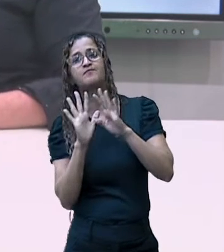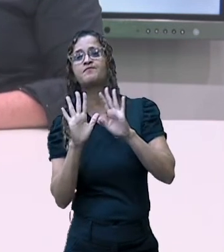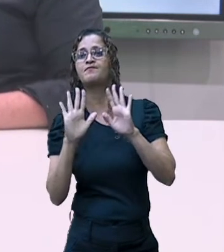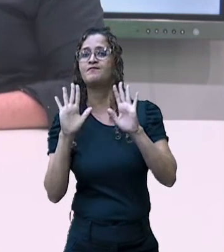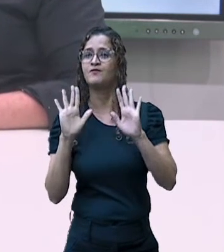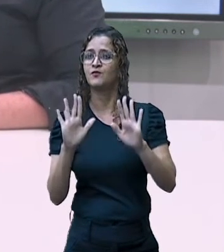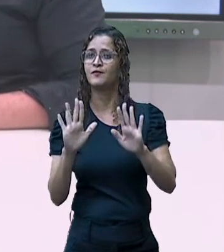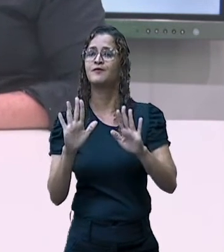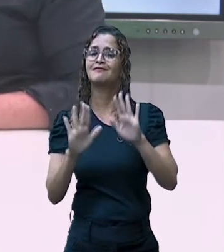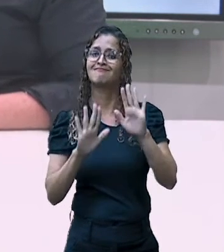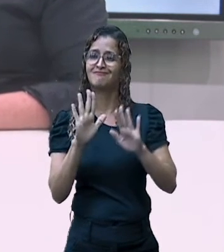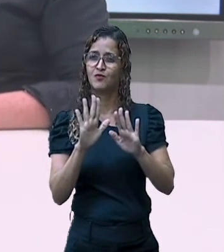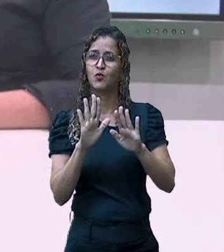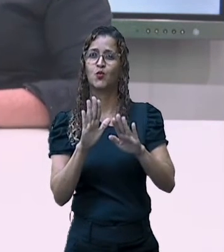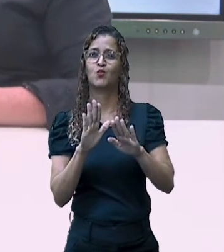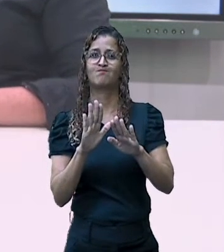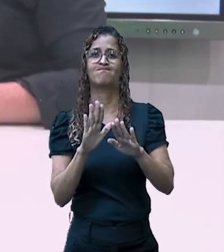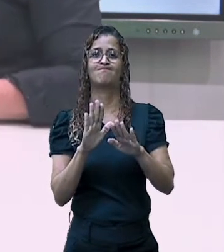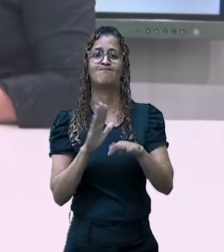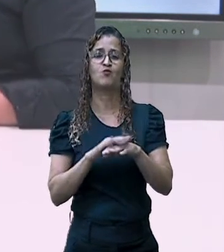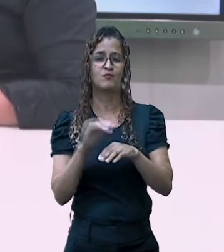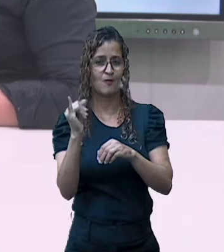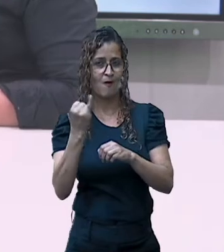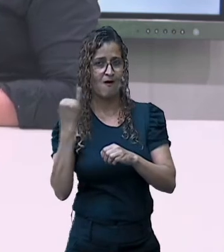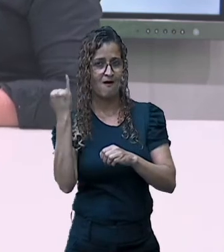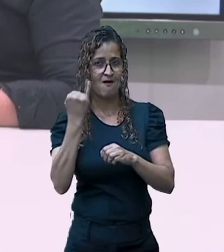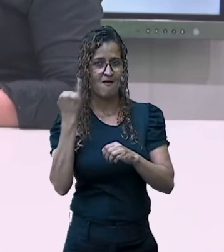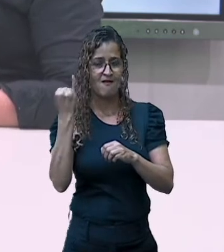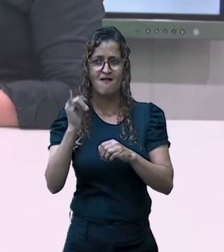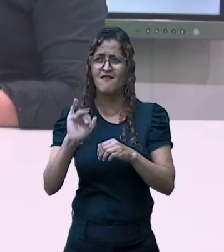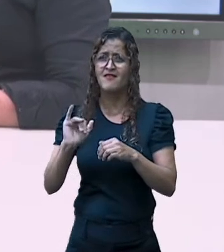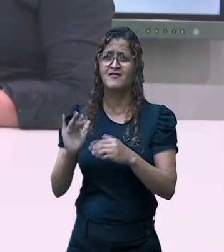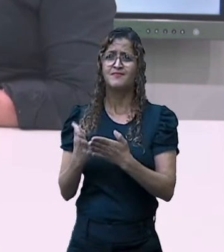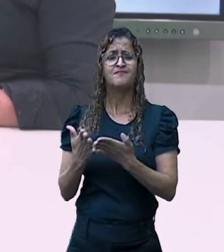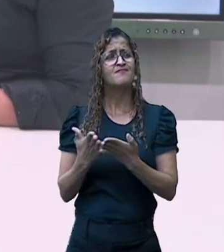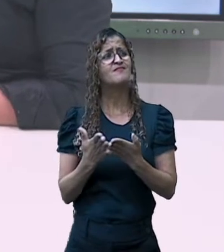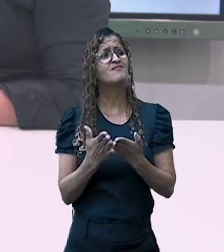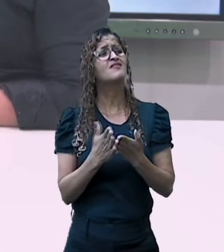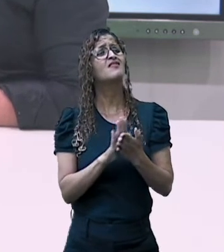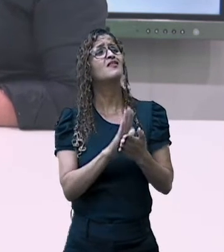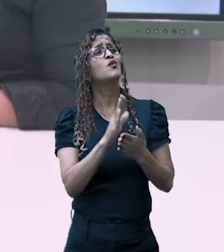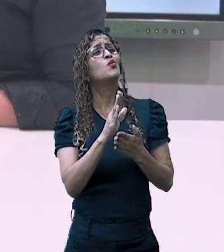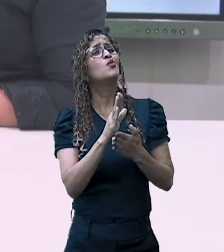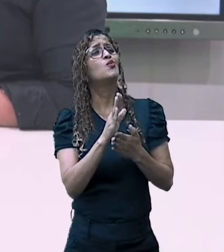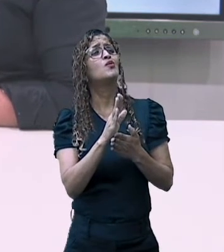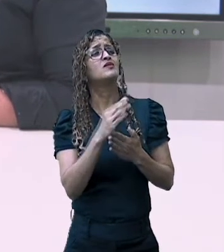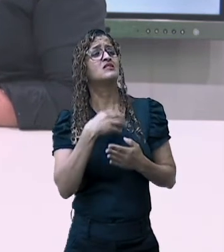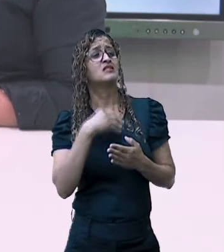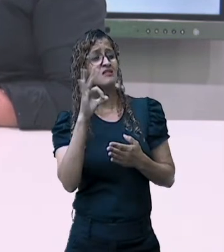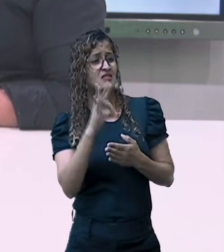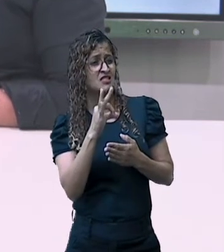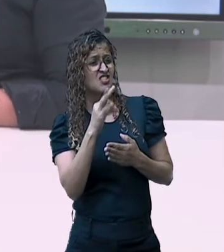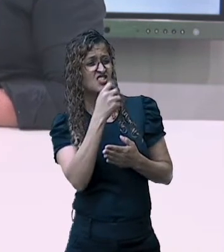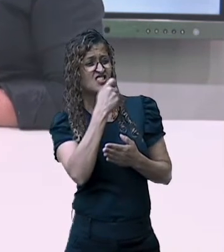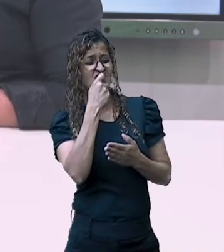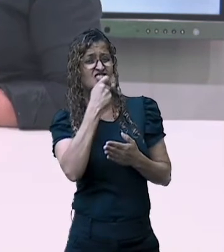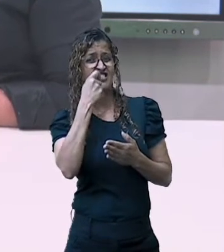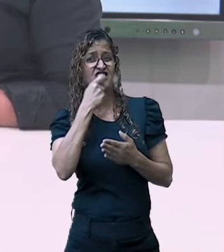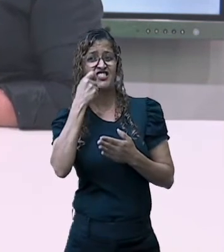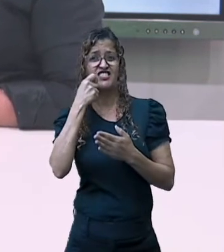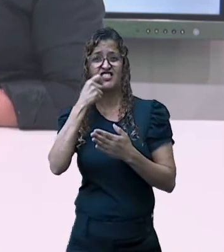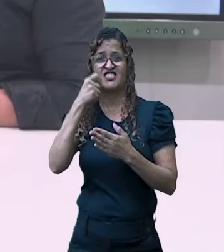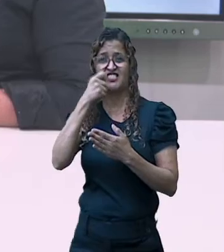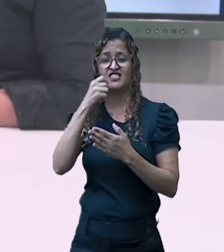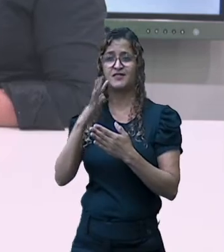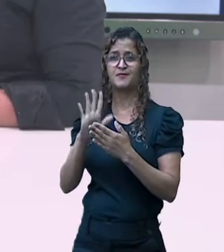devemos sempre cuidar. E aí? Tem uma forma correta de escovar os dentes? Tem sim. Tem? Eu vou demonstrar